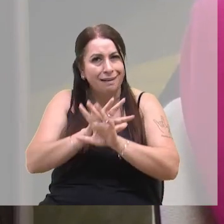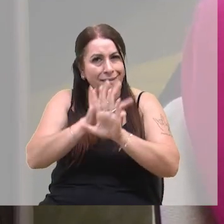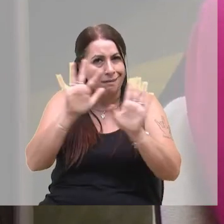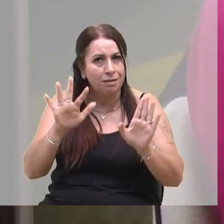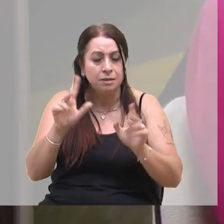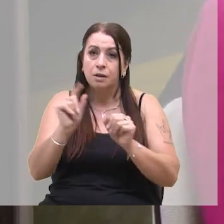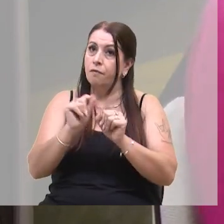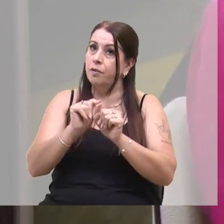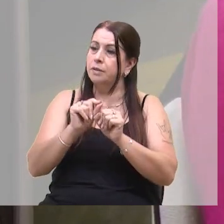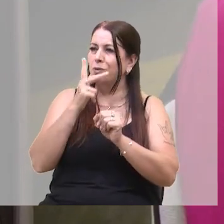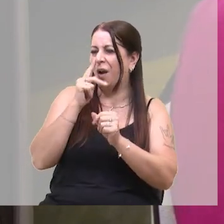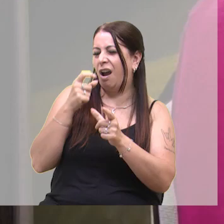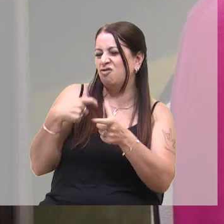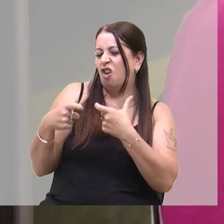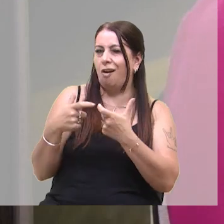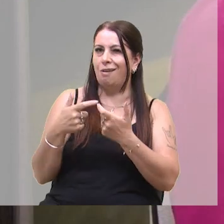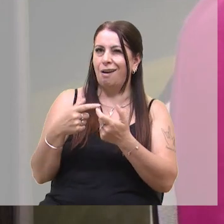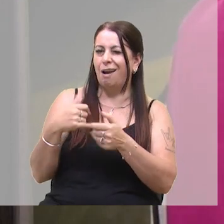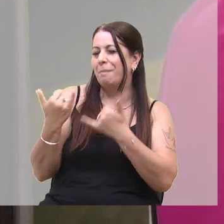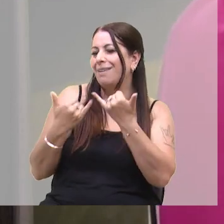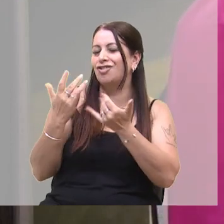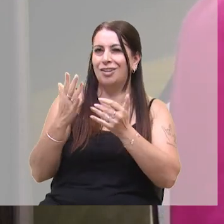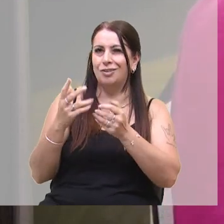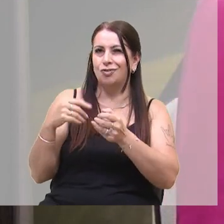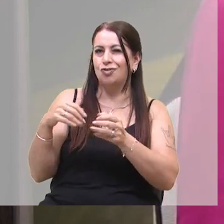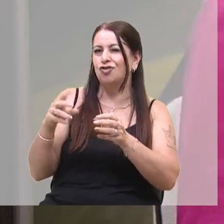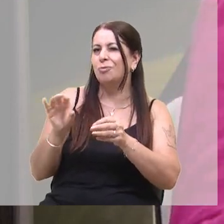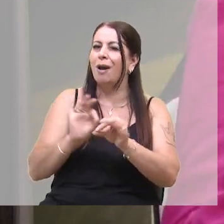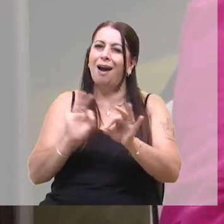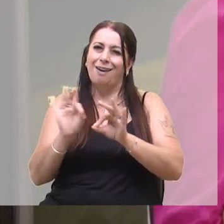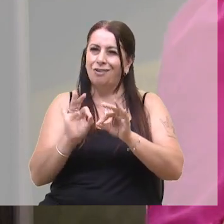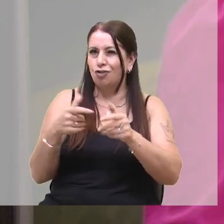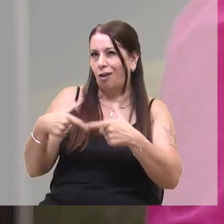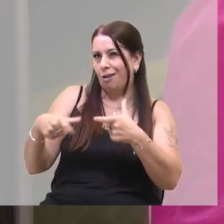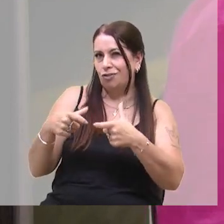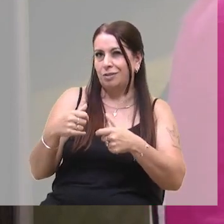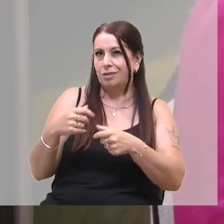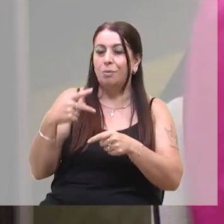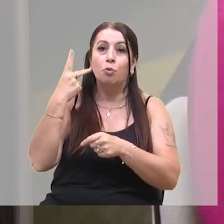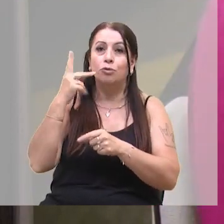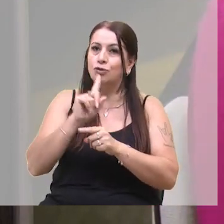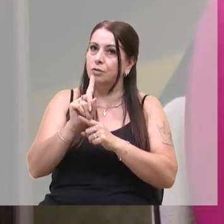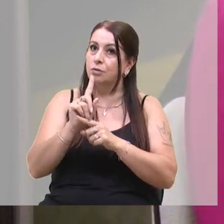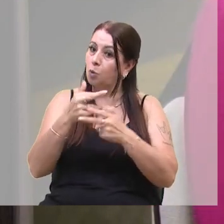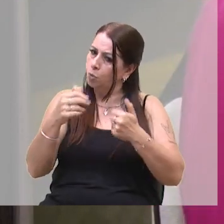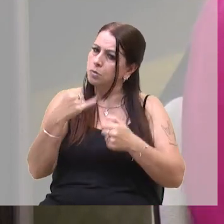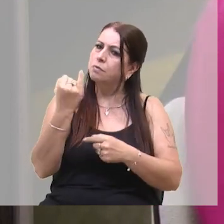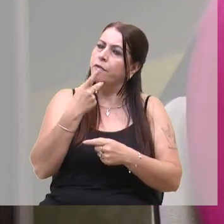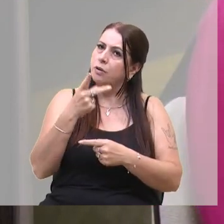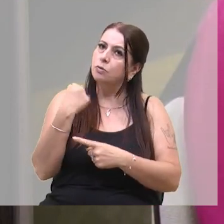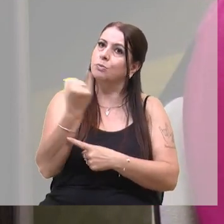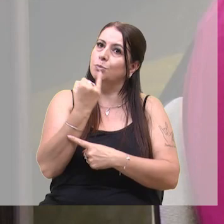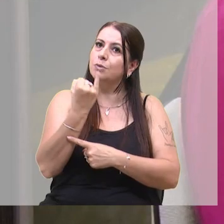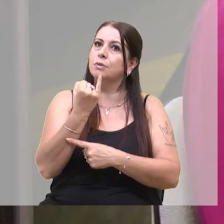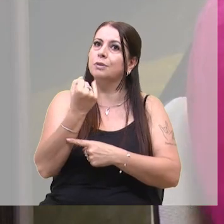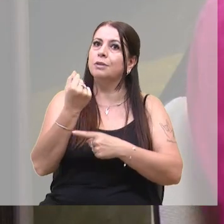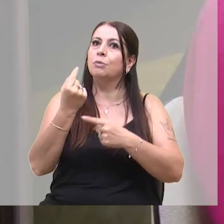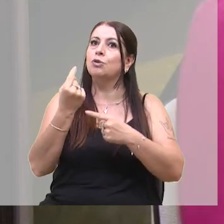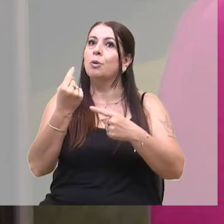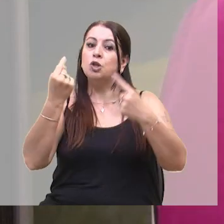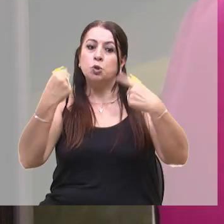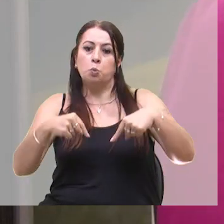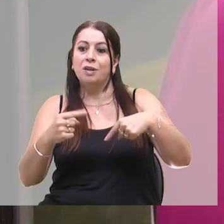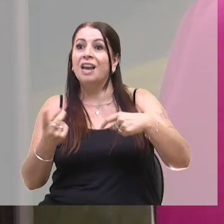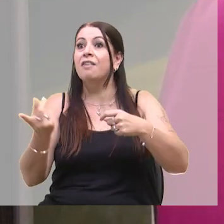dentro. A gente precisa também ter essa clareza, né? De não fazer um jogo, uma demagogia, um jogo político nesse sentido, que nós estamos falando de coisas